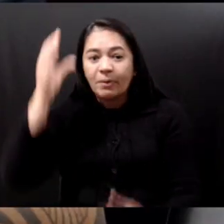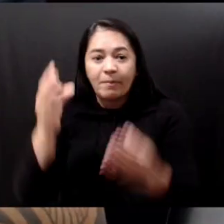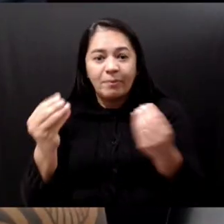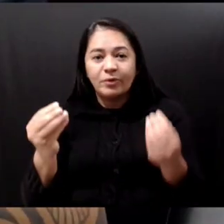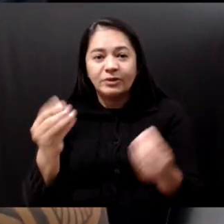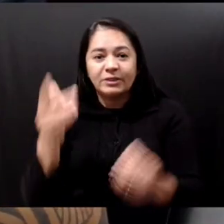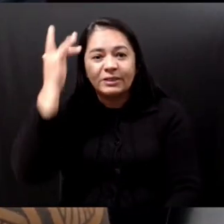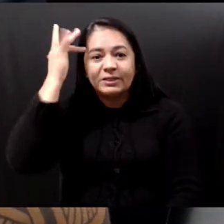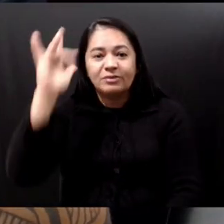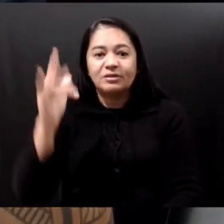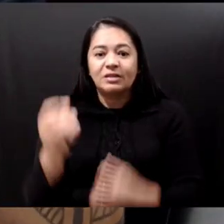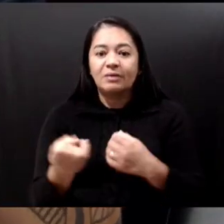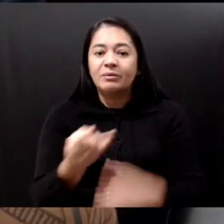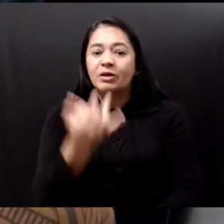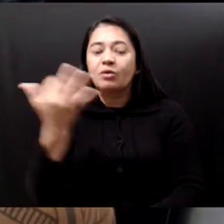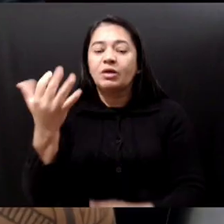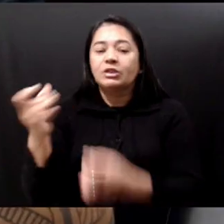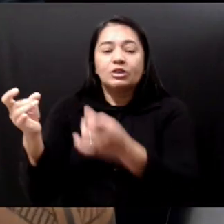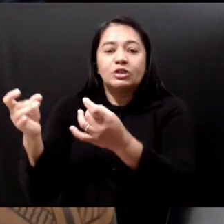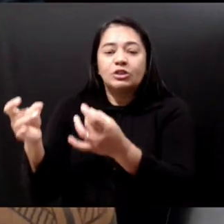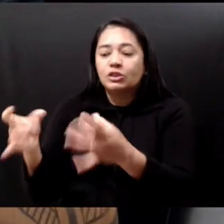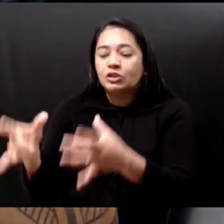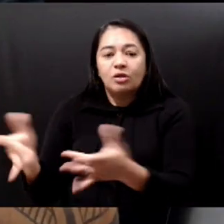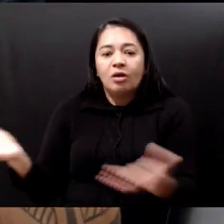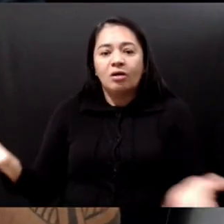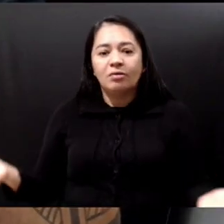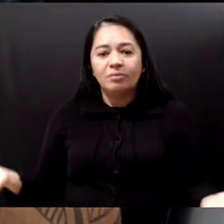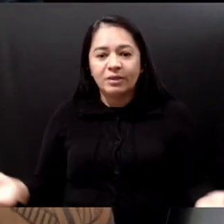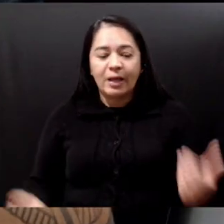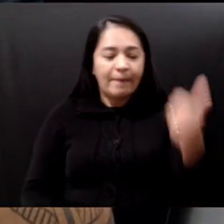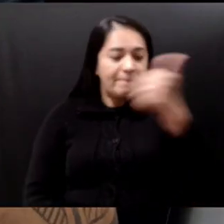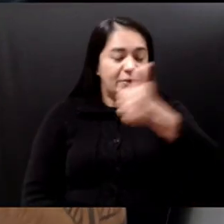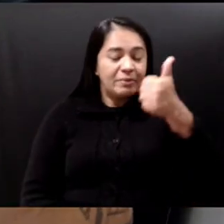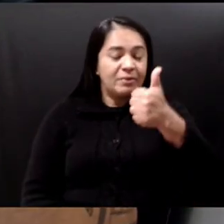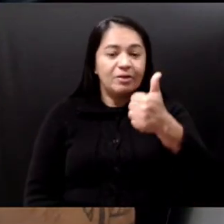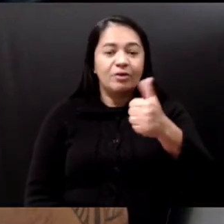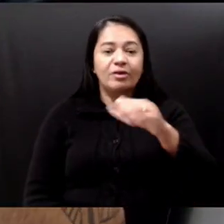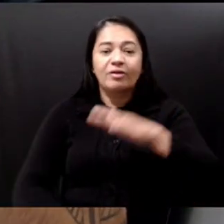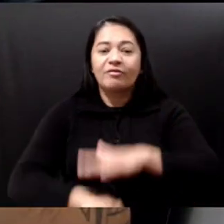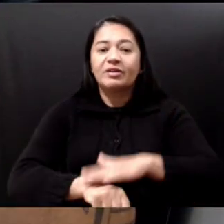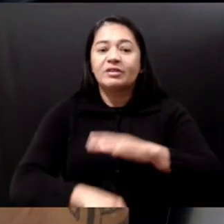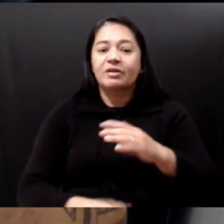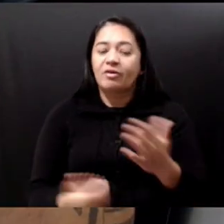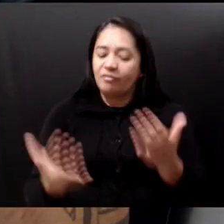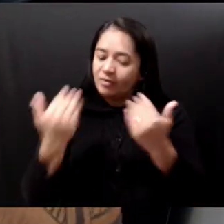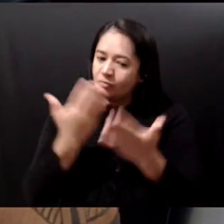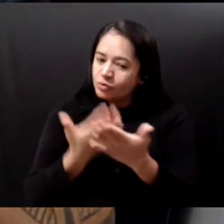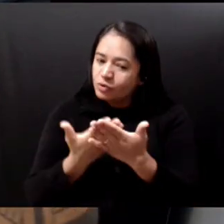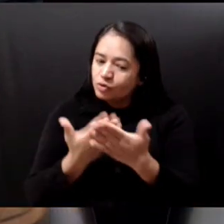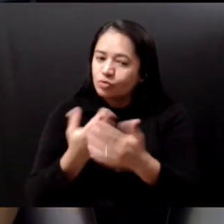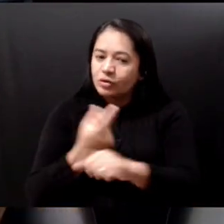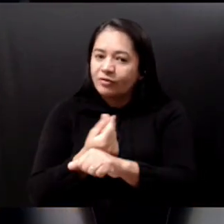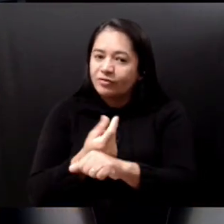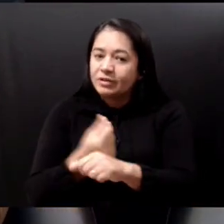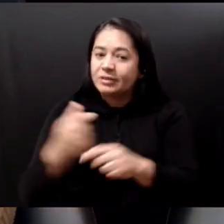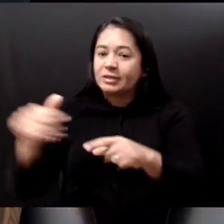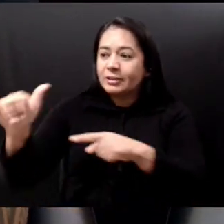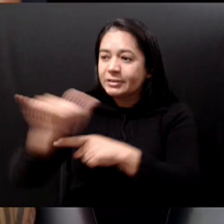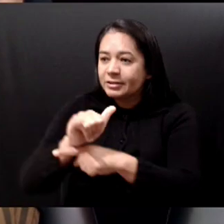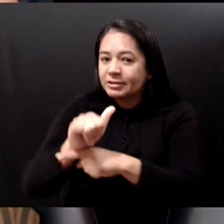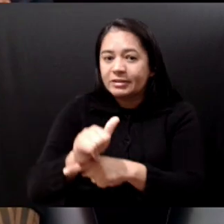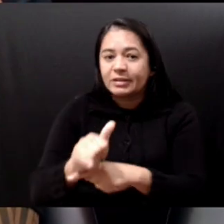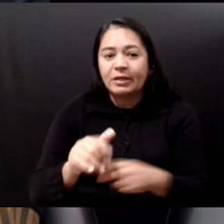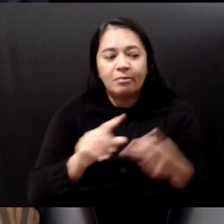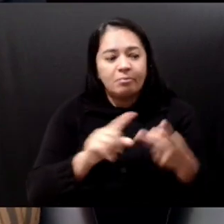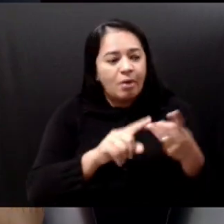aulinha. Então, uma das primeiras coisas que eu faço é: vamos estudar financeiro, vamos estudar estratégia, vamos olhar quem já passou, vamos modelar eles e